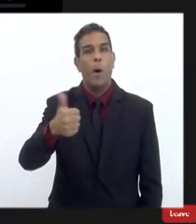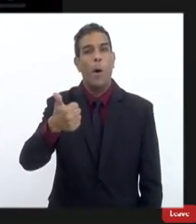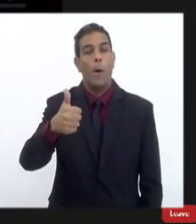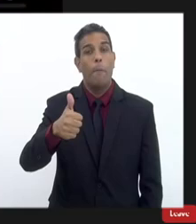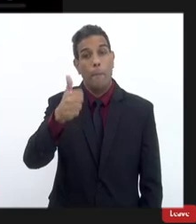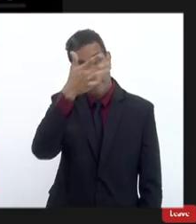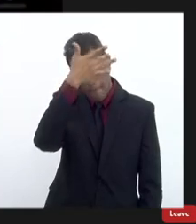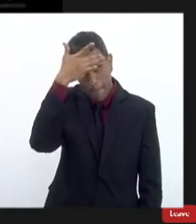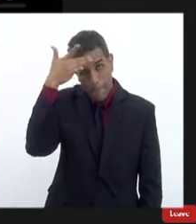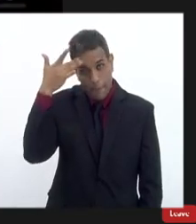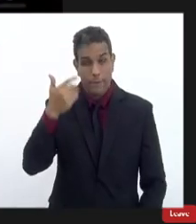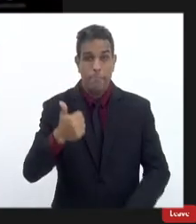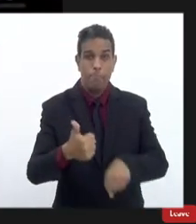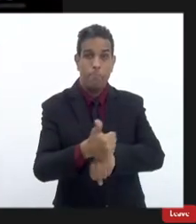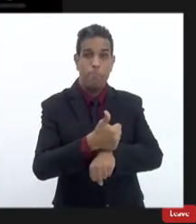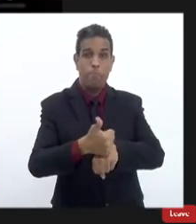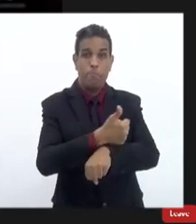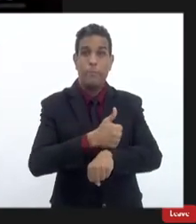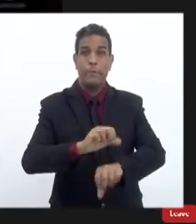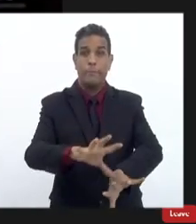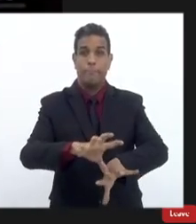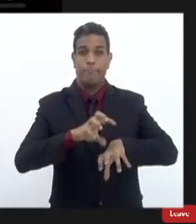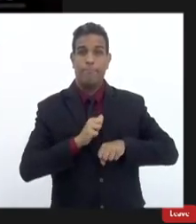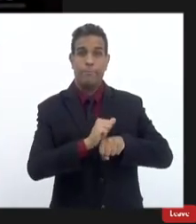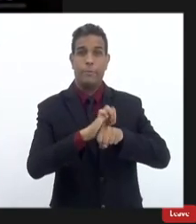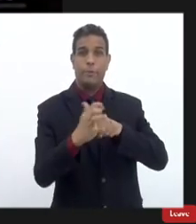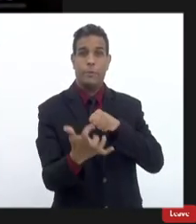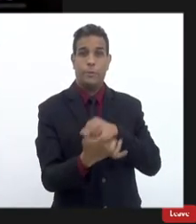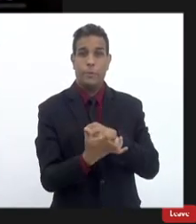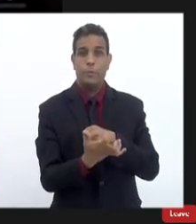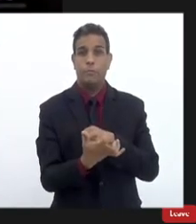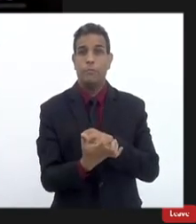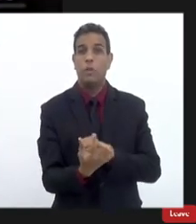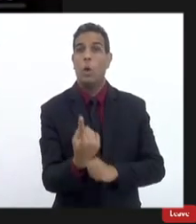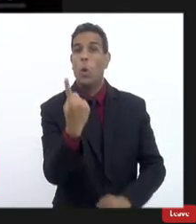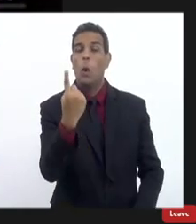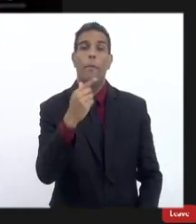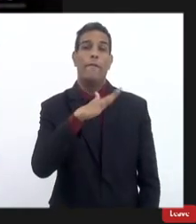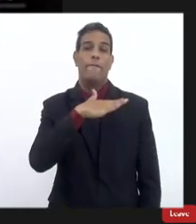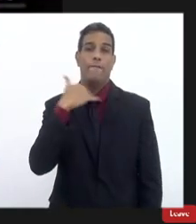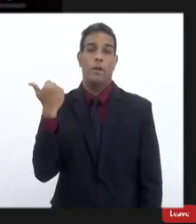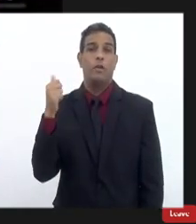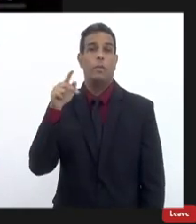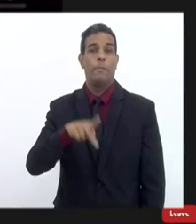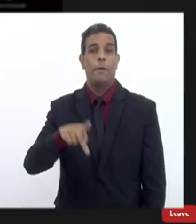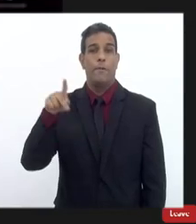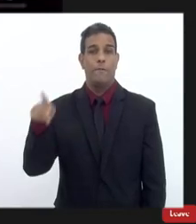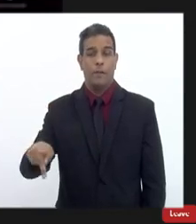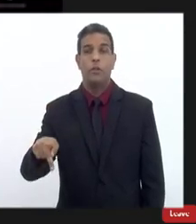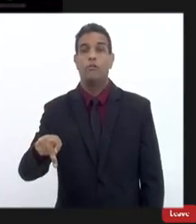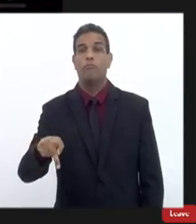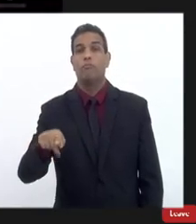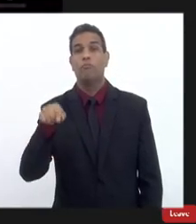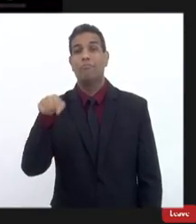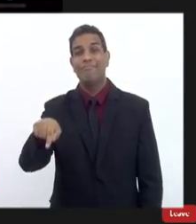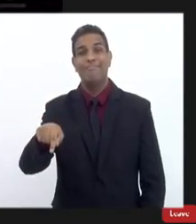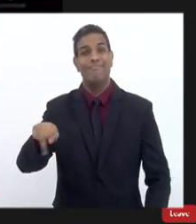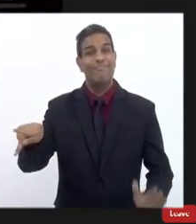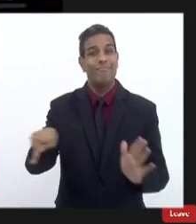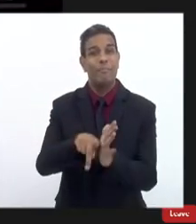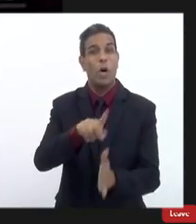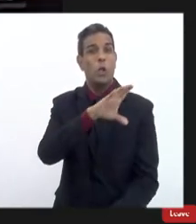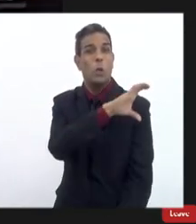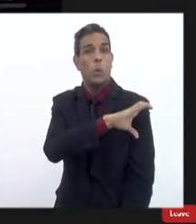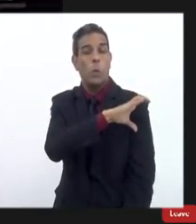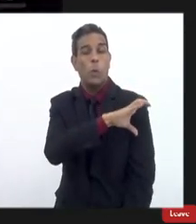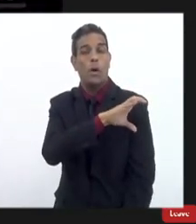pessoas, profissionais da educação, contaminados, e um falecimento, né, de um profissional da educação. Foi uma luta para a